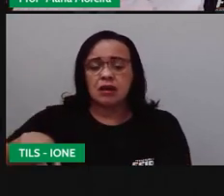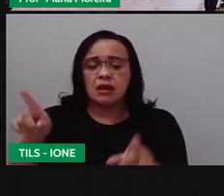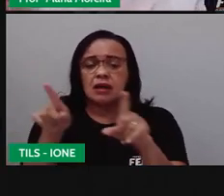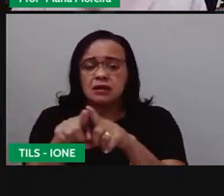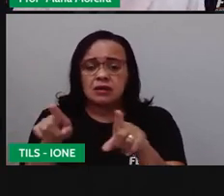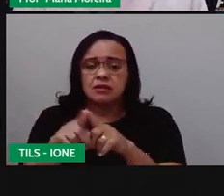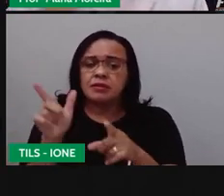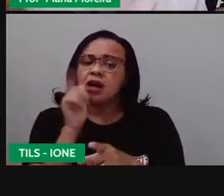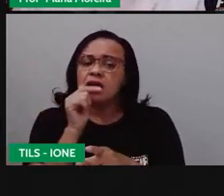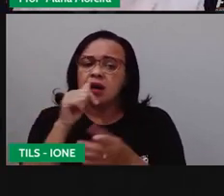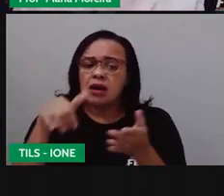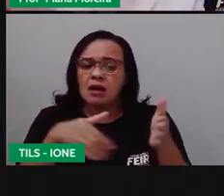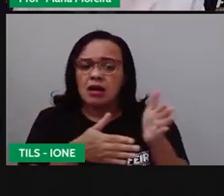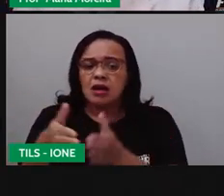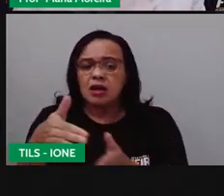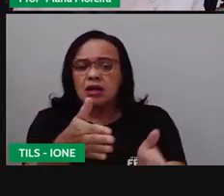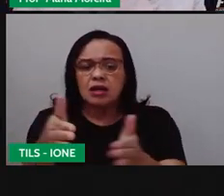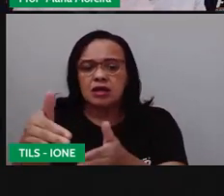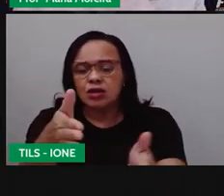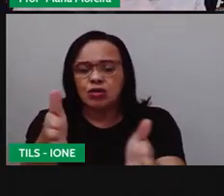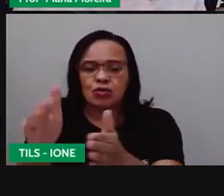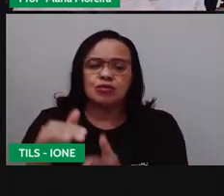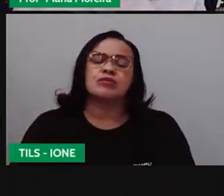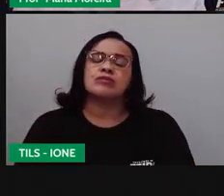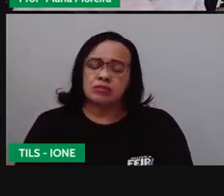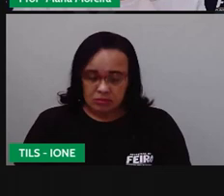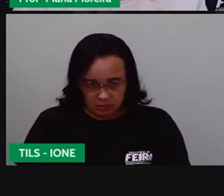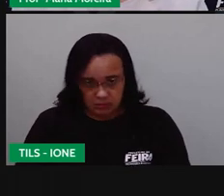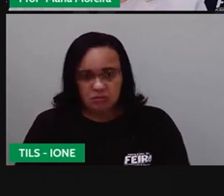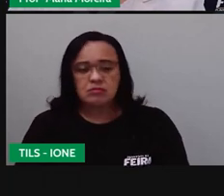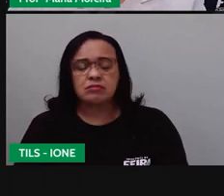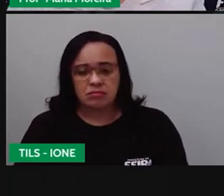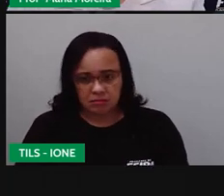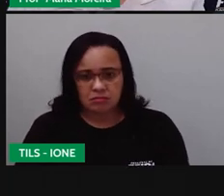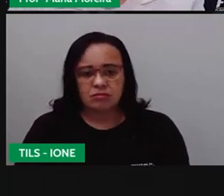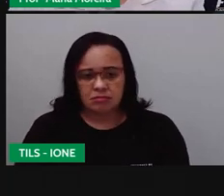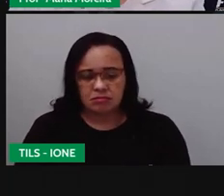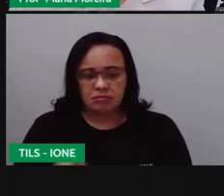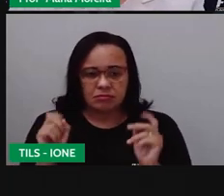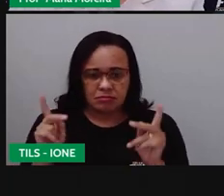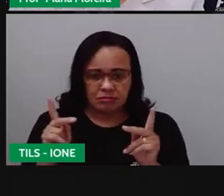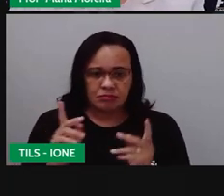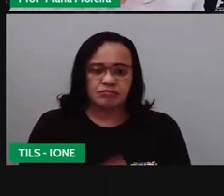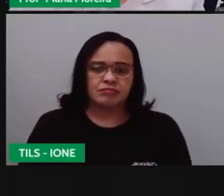não é isso? E o transporte é feito exatamente assim, tá?